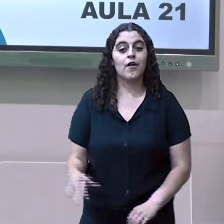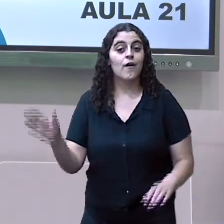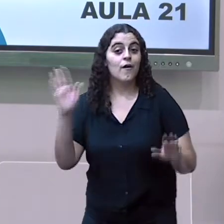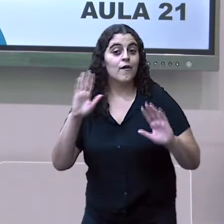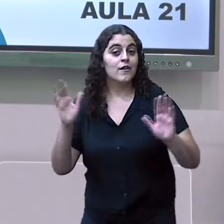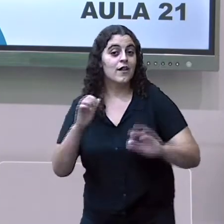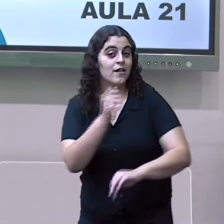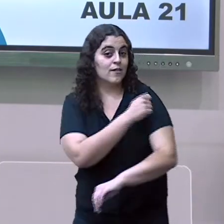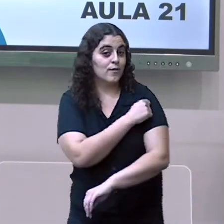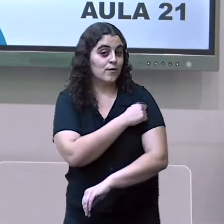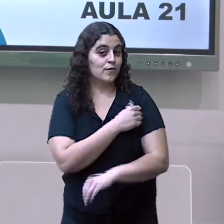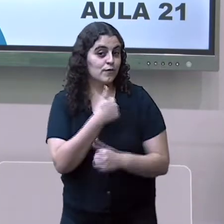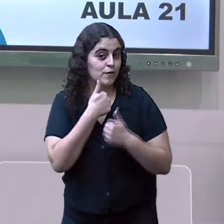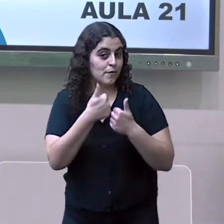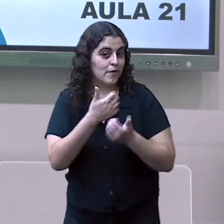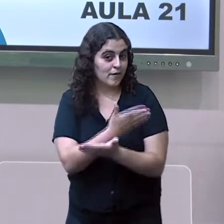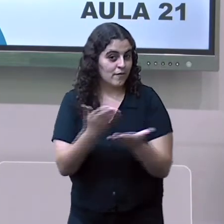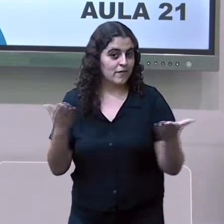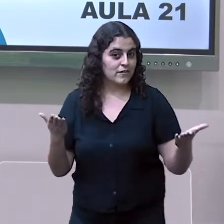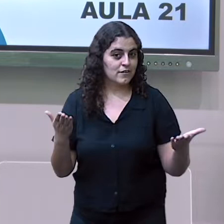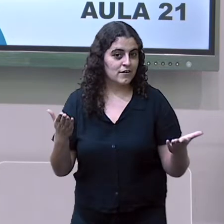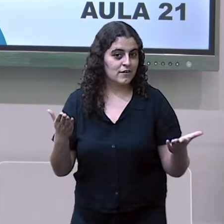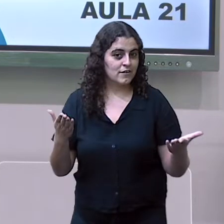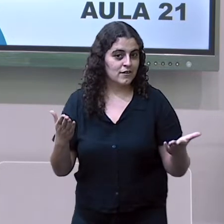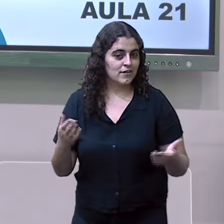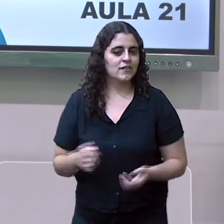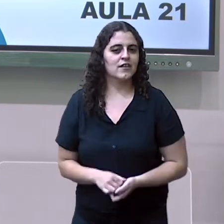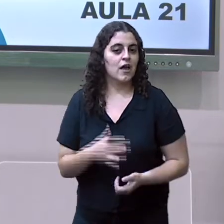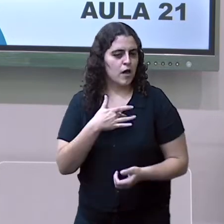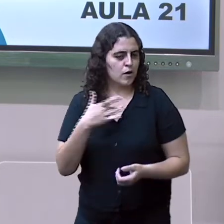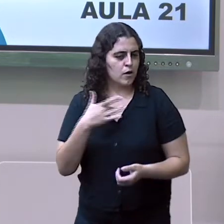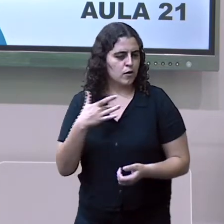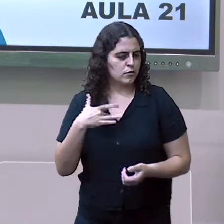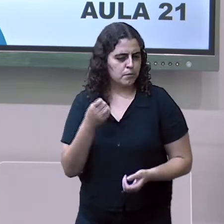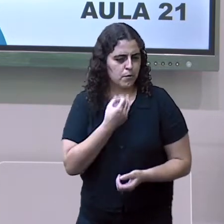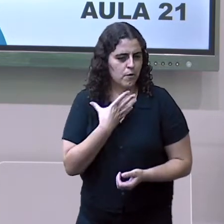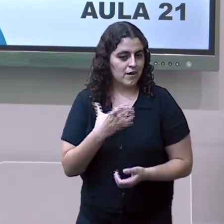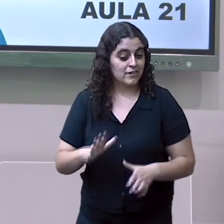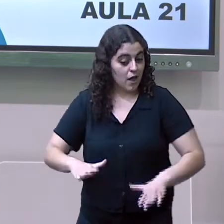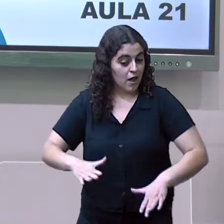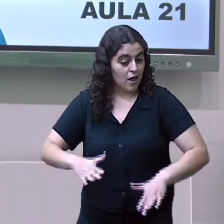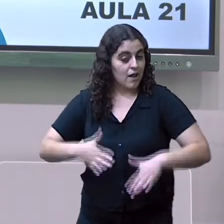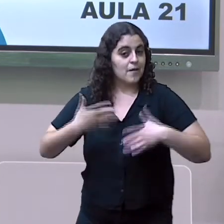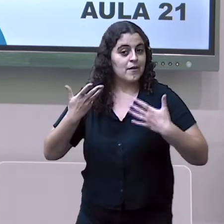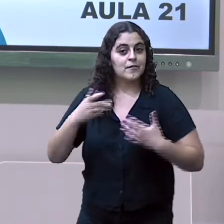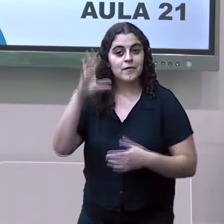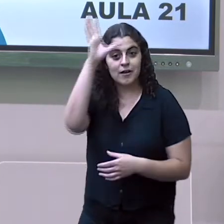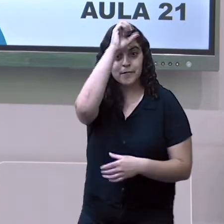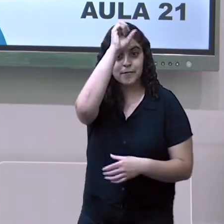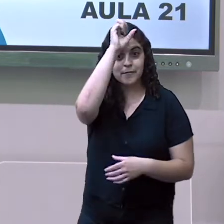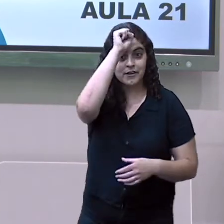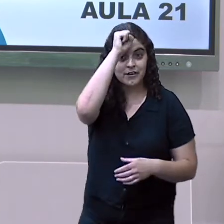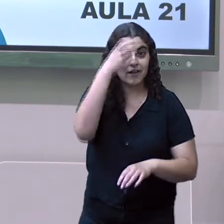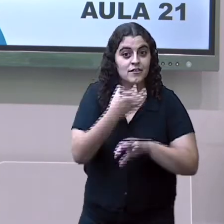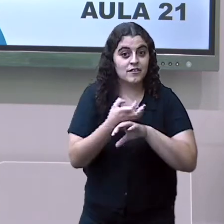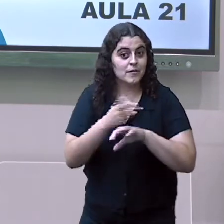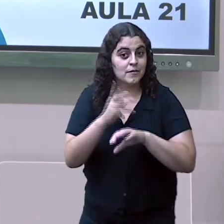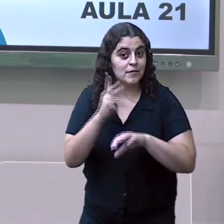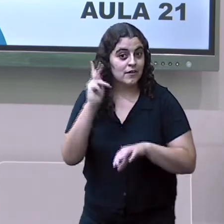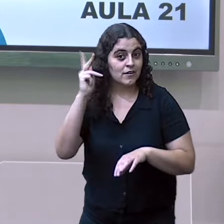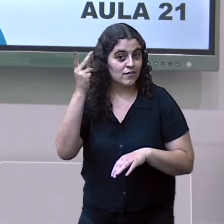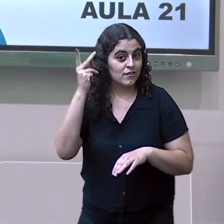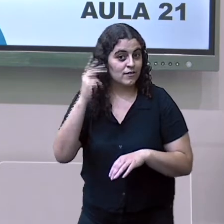Olá, estudantes! Tudo bem com vocês? E aí, animados para mais uma aula do componente curricular de História com a professora